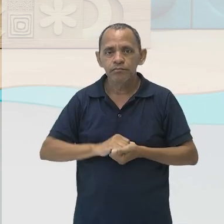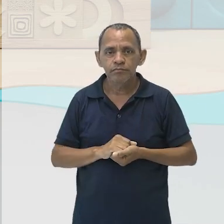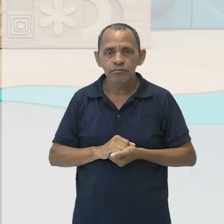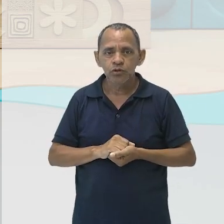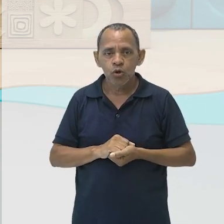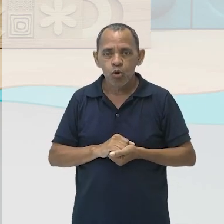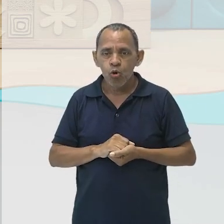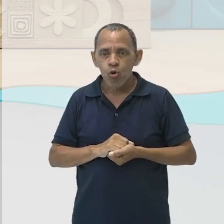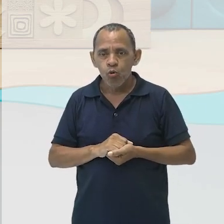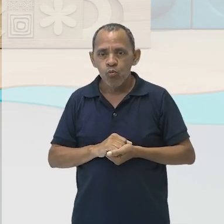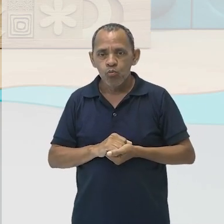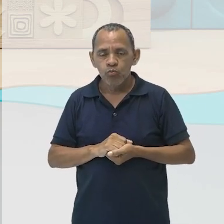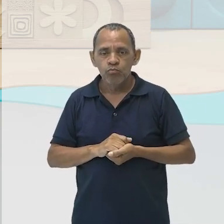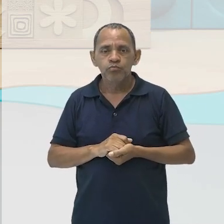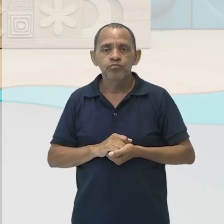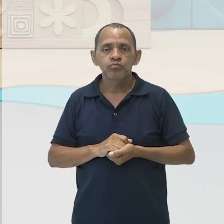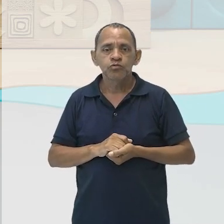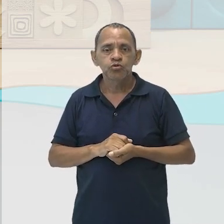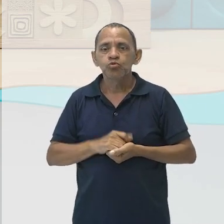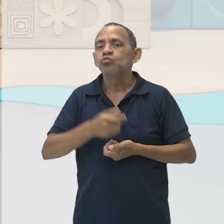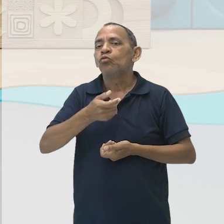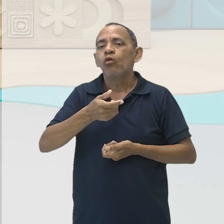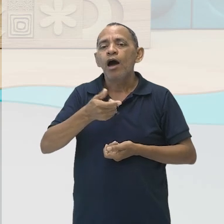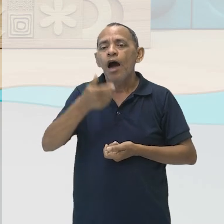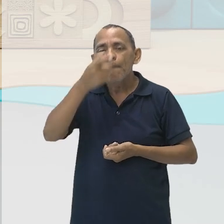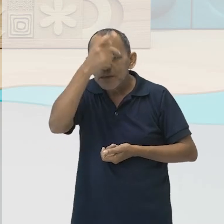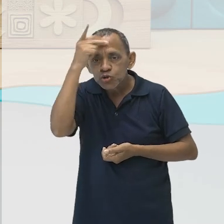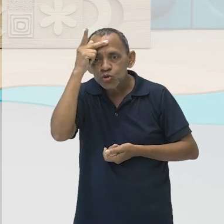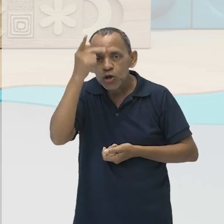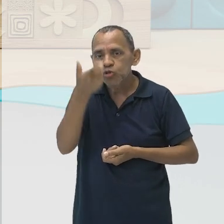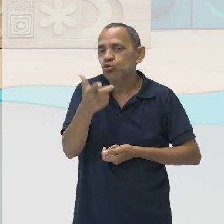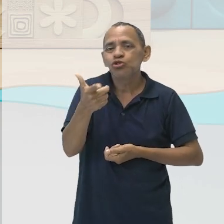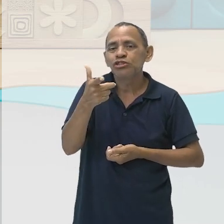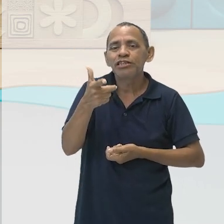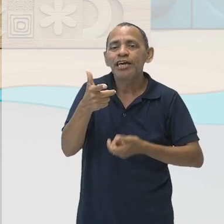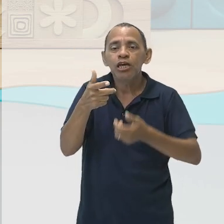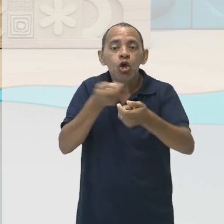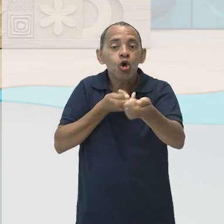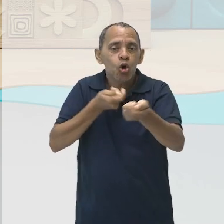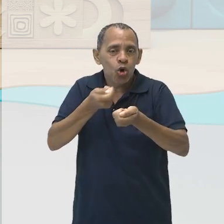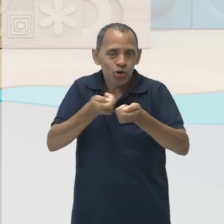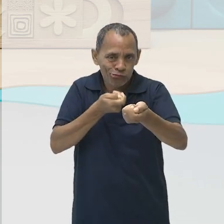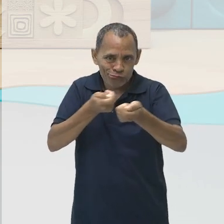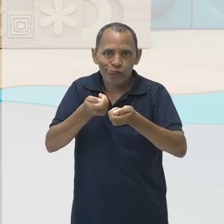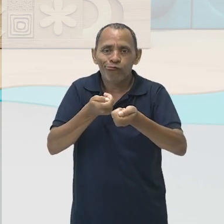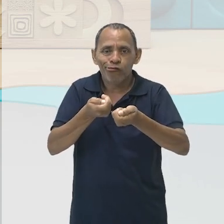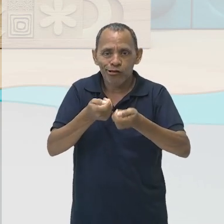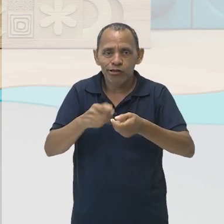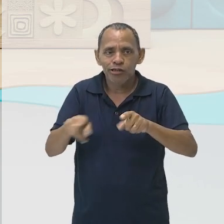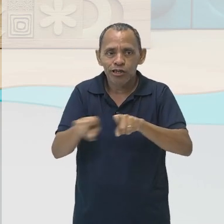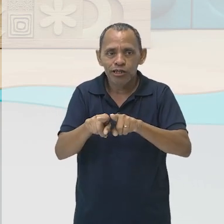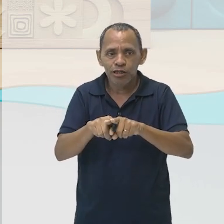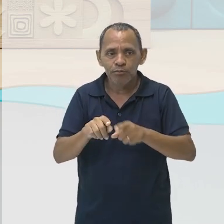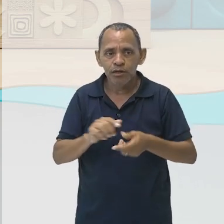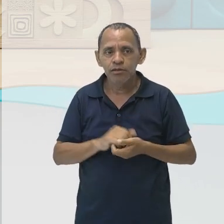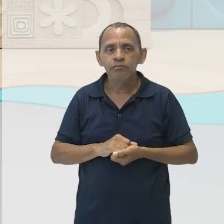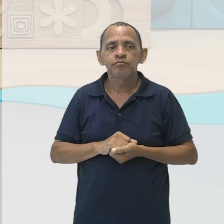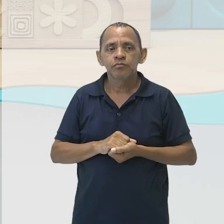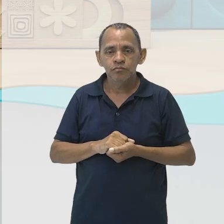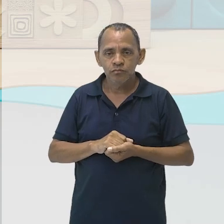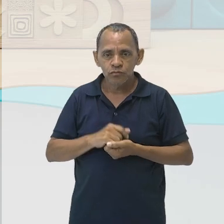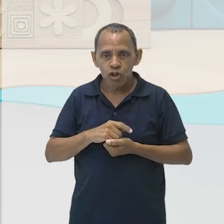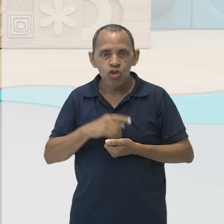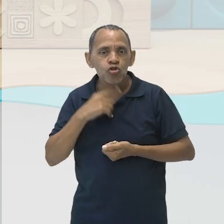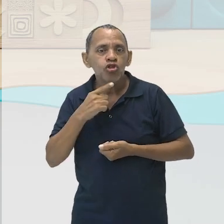voluntária, somente de maneira involuntária. Então, por isso que geralmente as pessoas com crise epiléptica apresentam